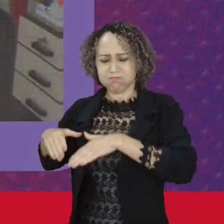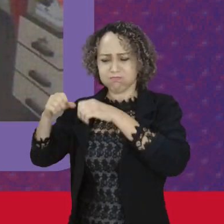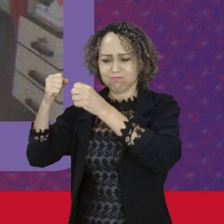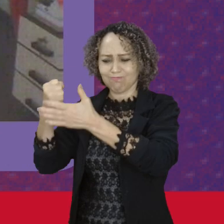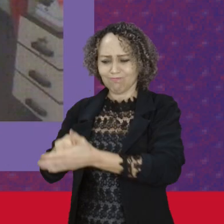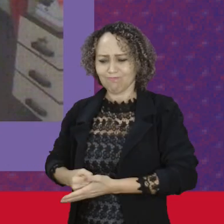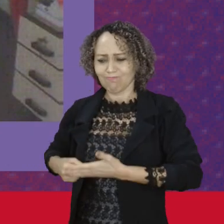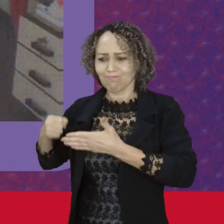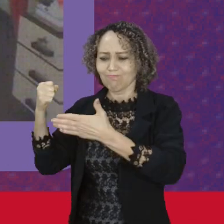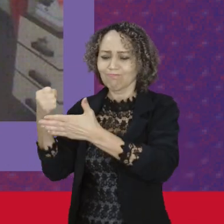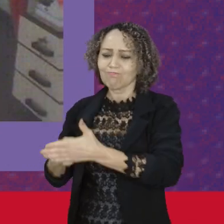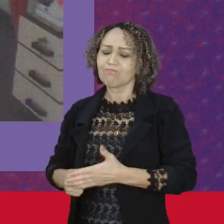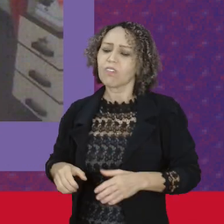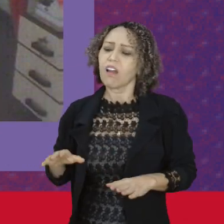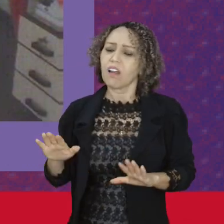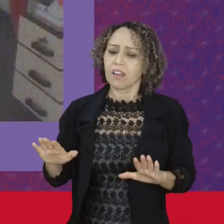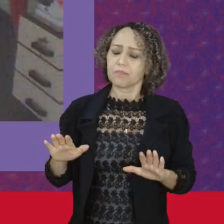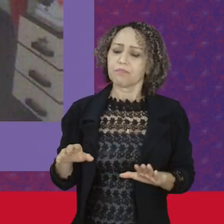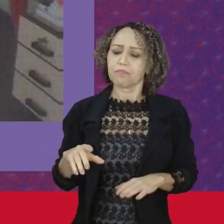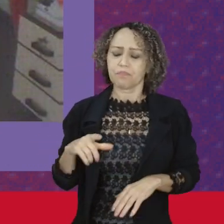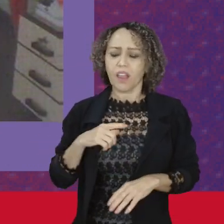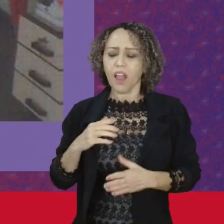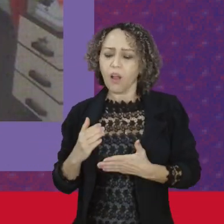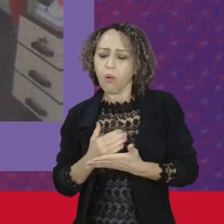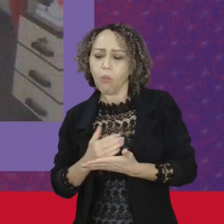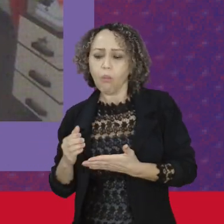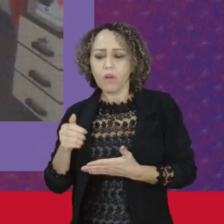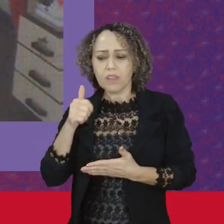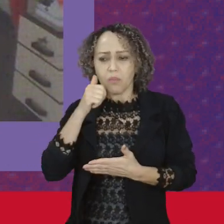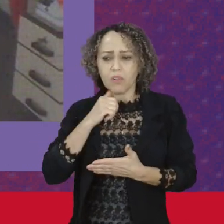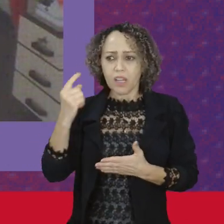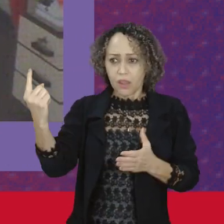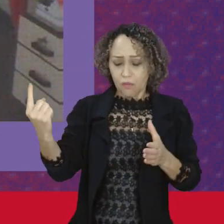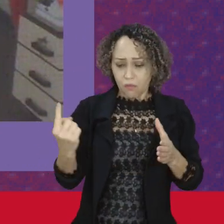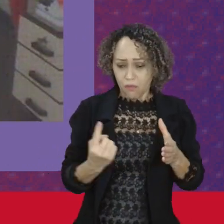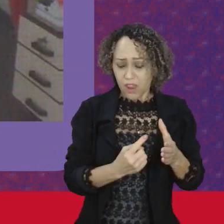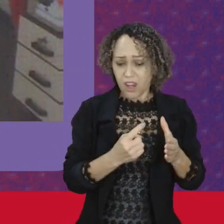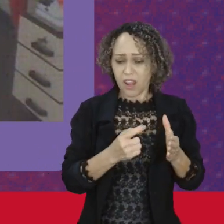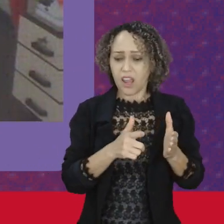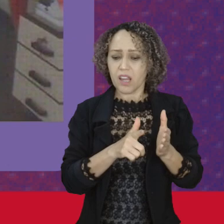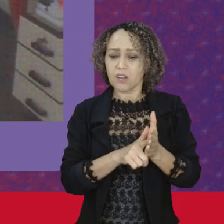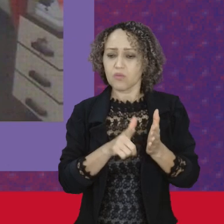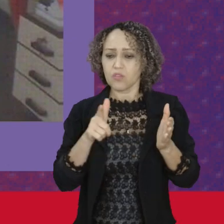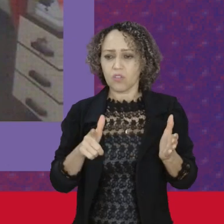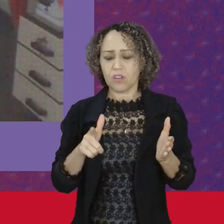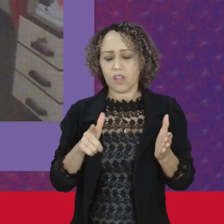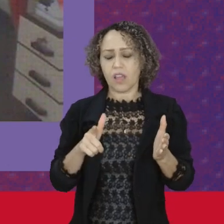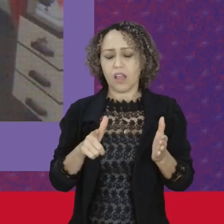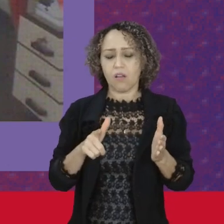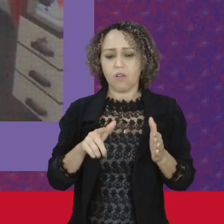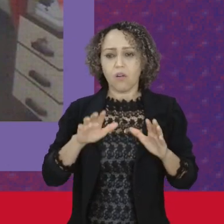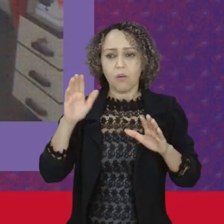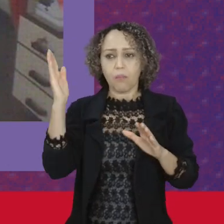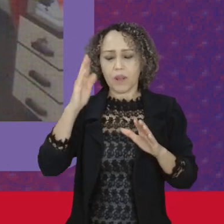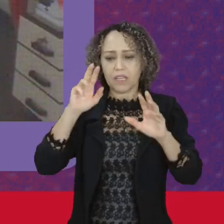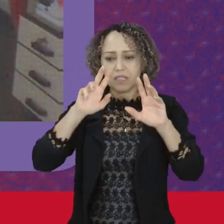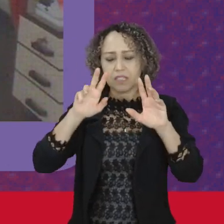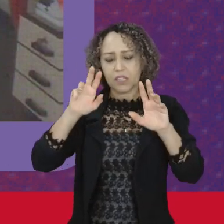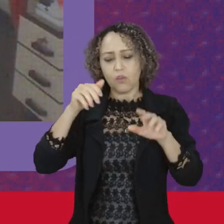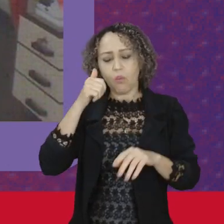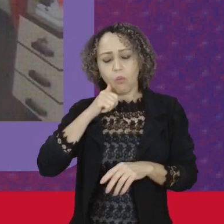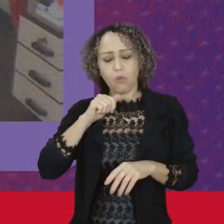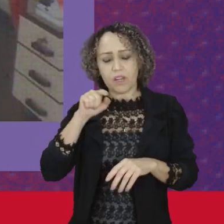gente que procurou a gente lá no Brasil Mulher, arrependida de ter participado da marcha. E as mulheres